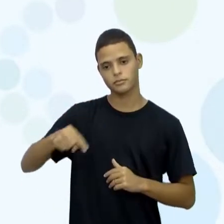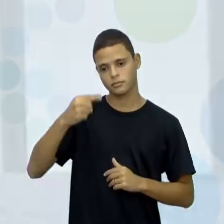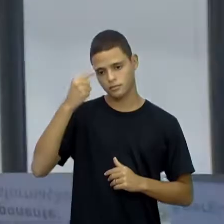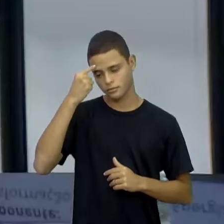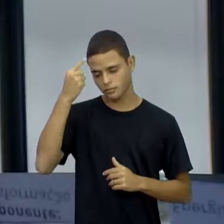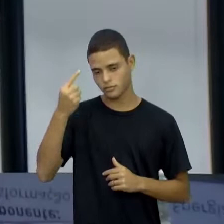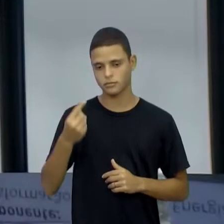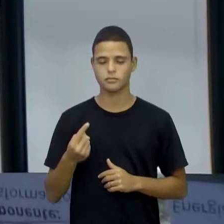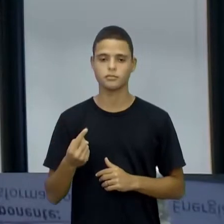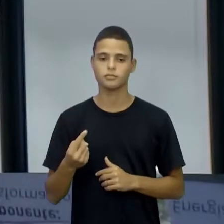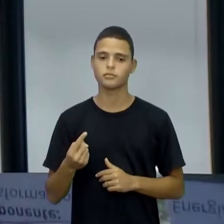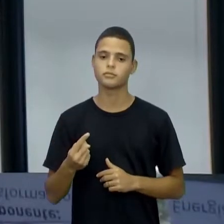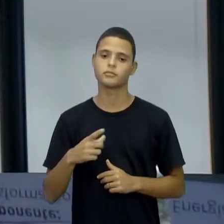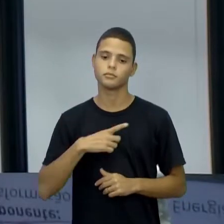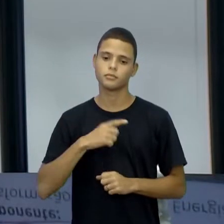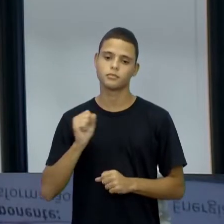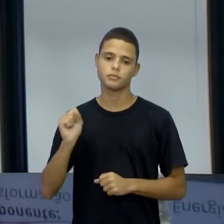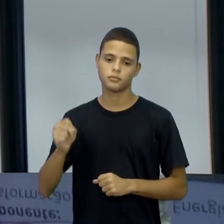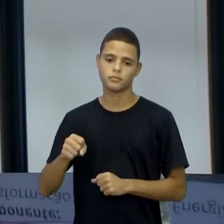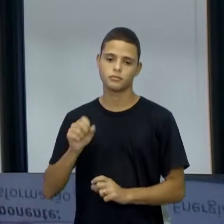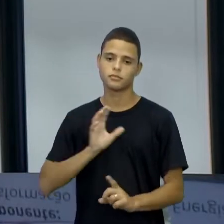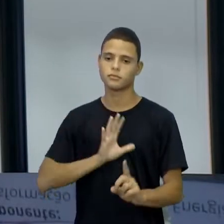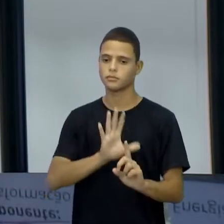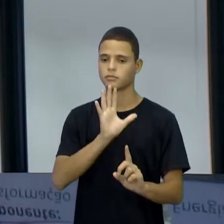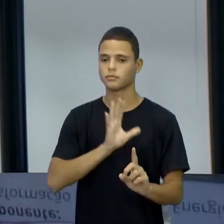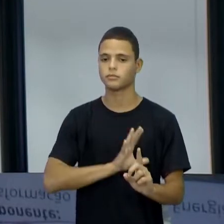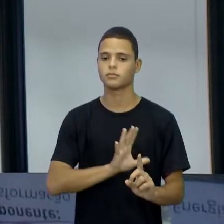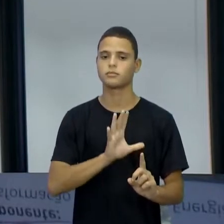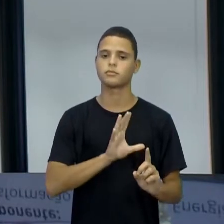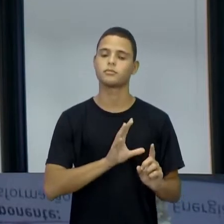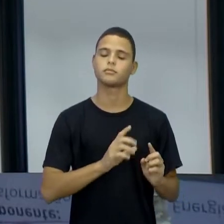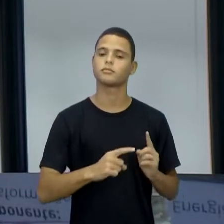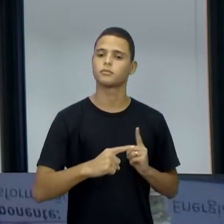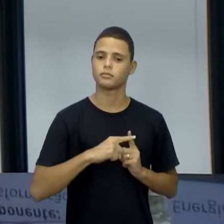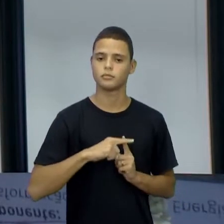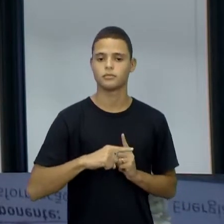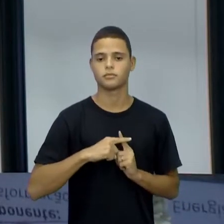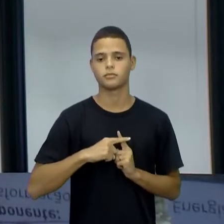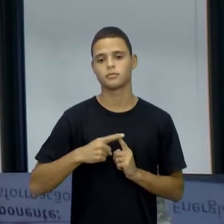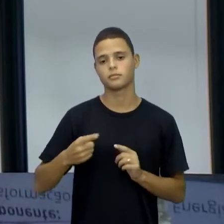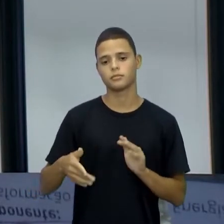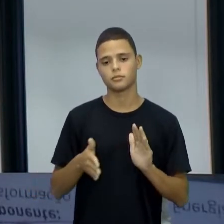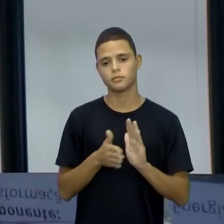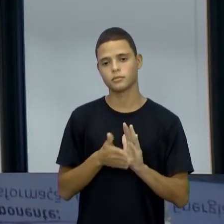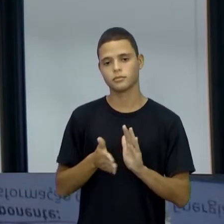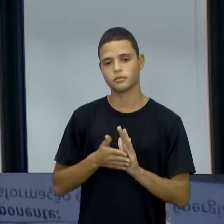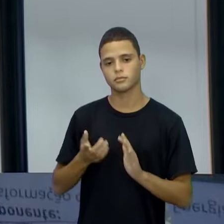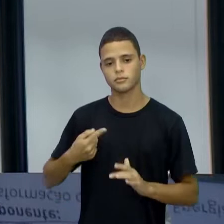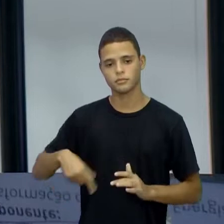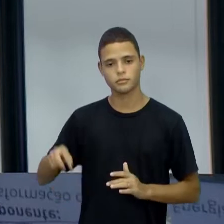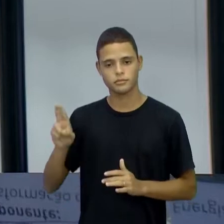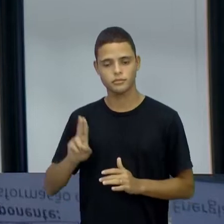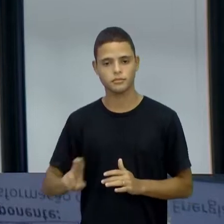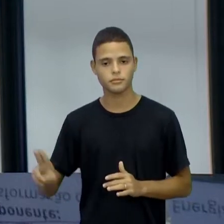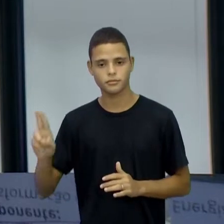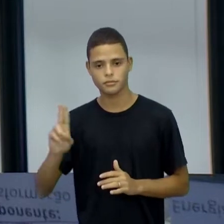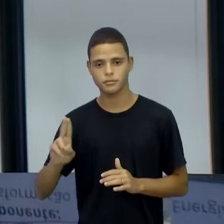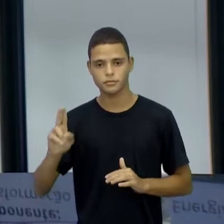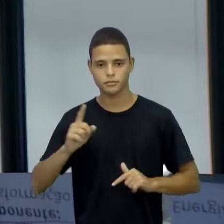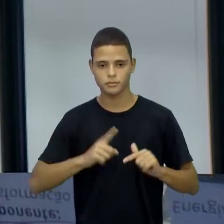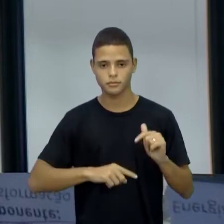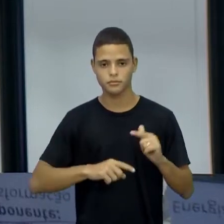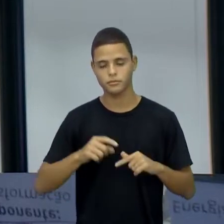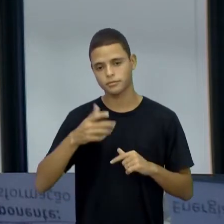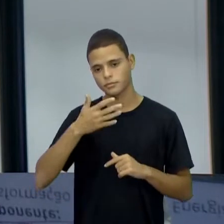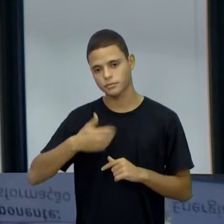que o indivíduo está influenciando positivamente. A proposta é que a gente mexa aí nos nossos recursos da melhor